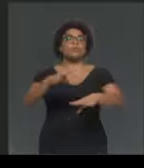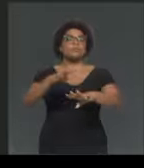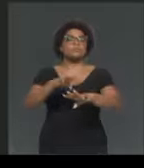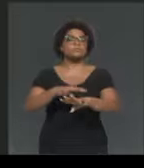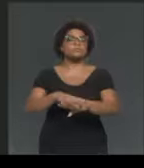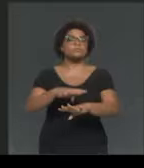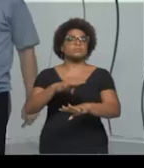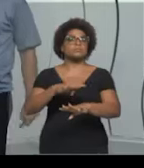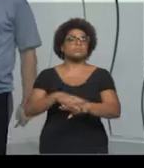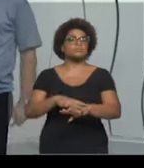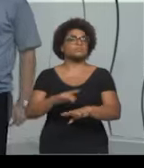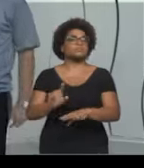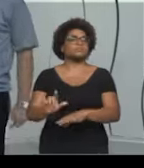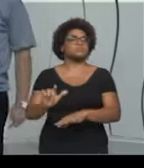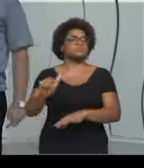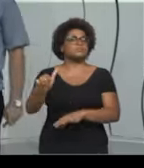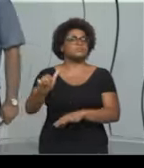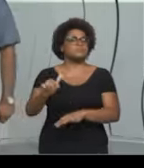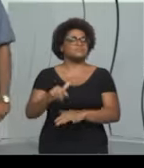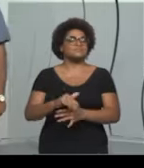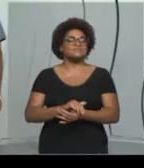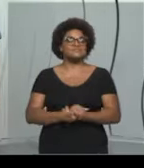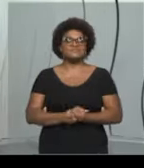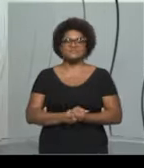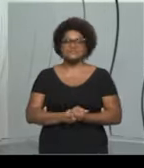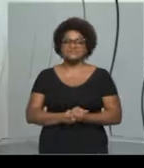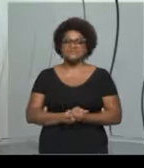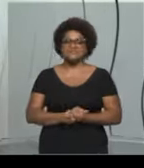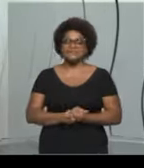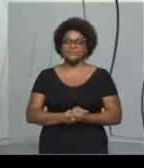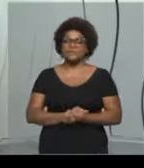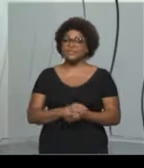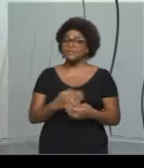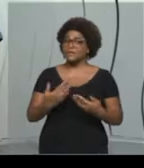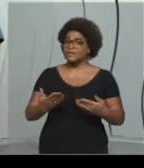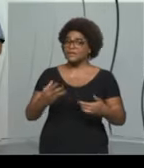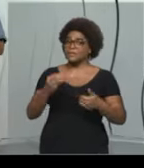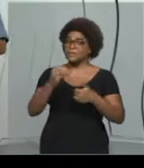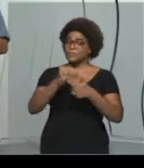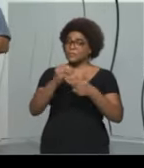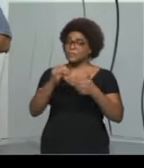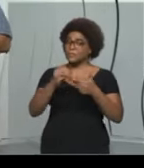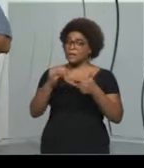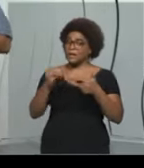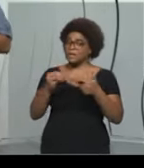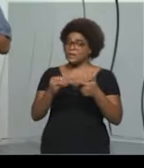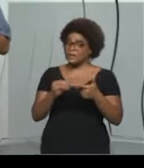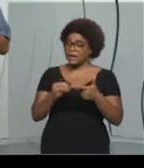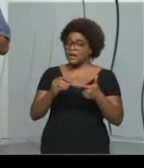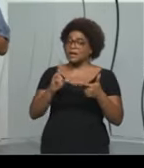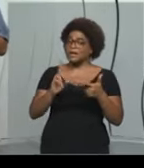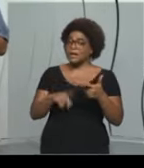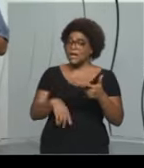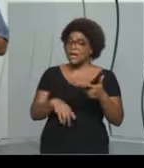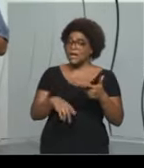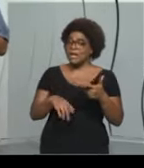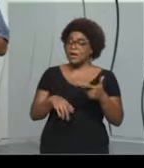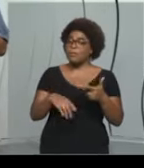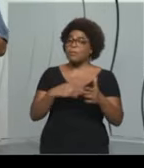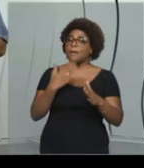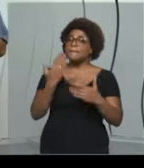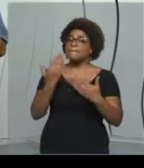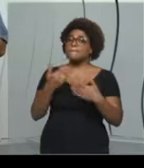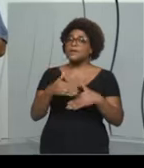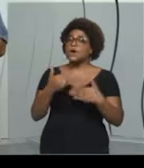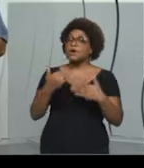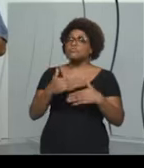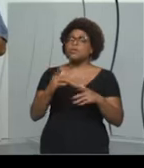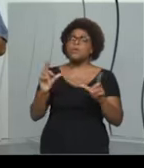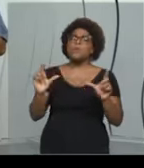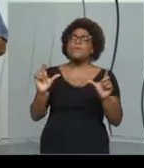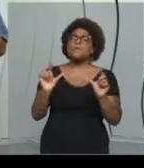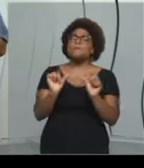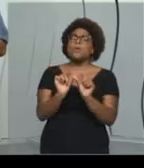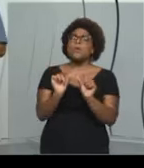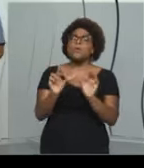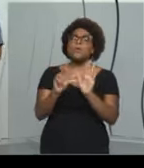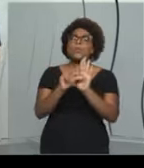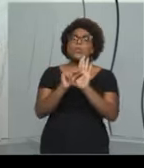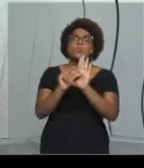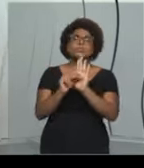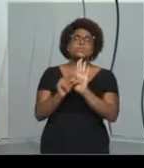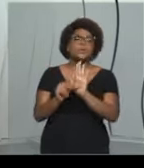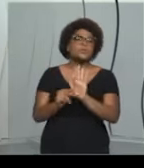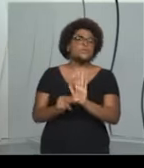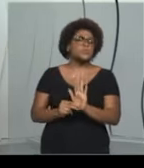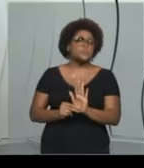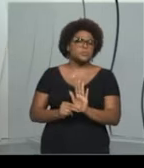esse. Inclusive, felizmente, o próprio Enem ele tem sido uma prova cada vez menos conteudista, uma prova que cobra cada